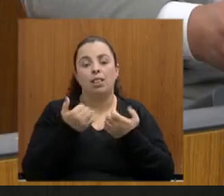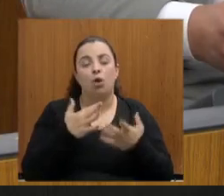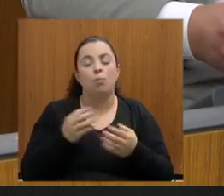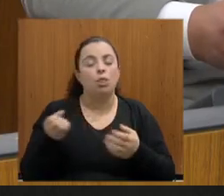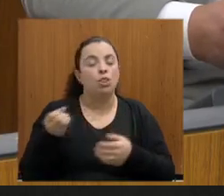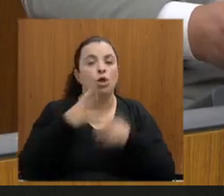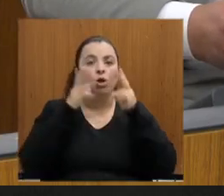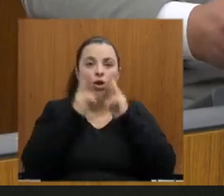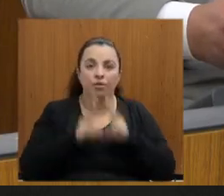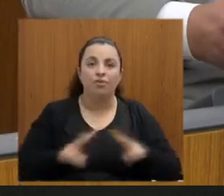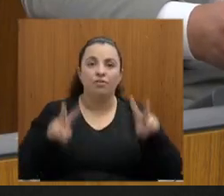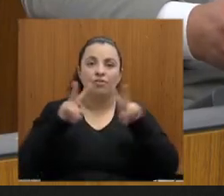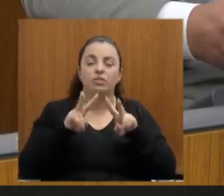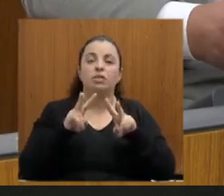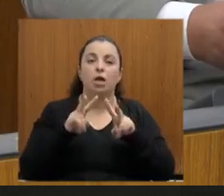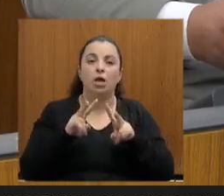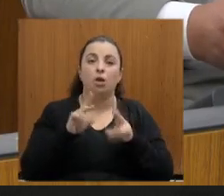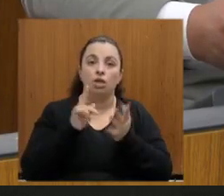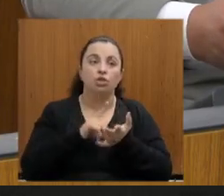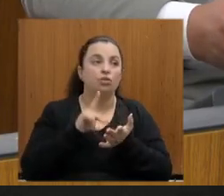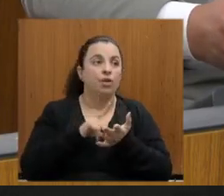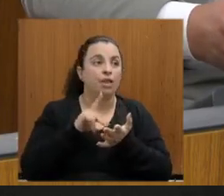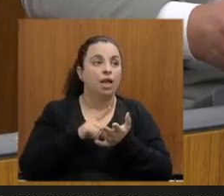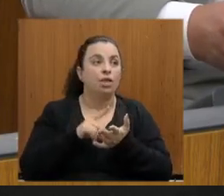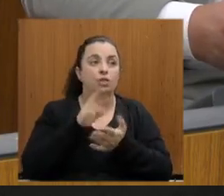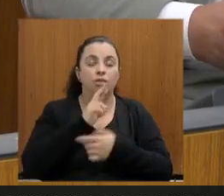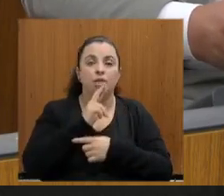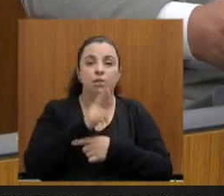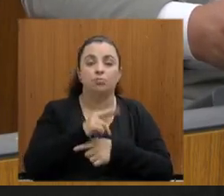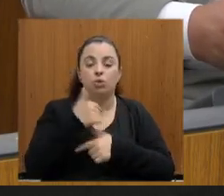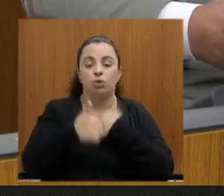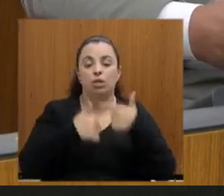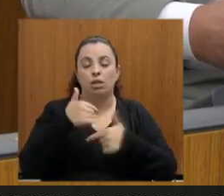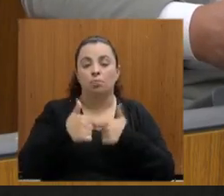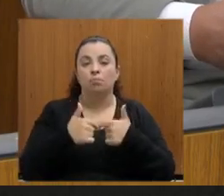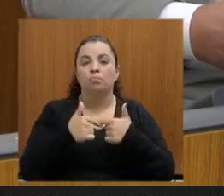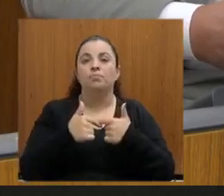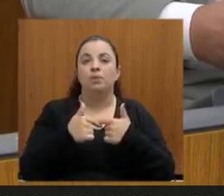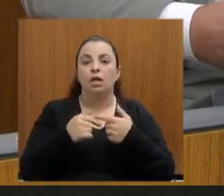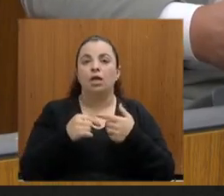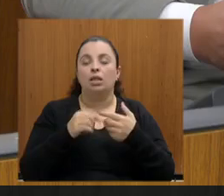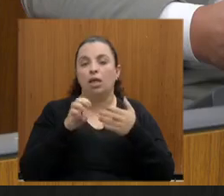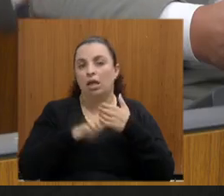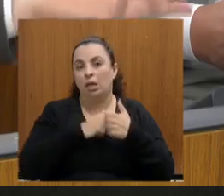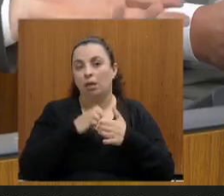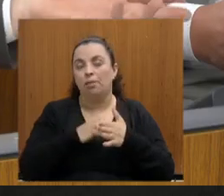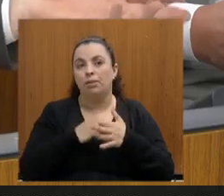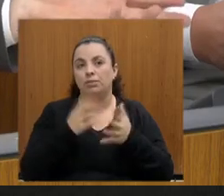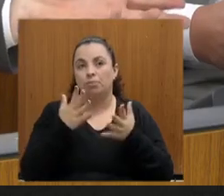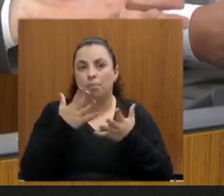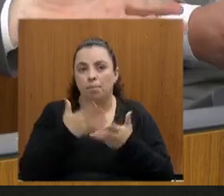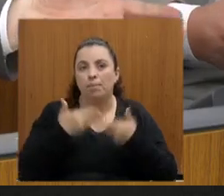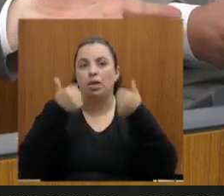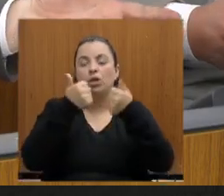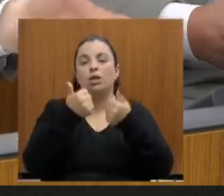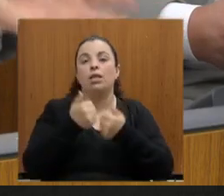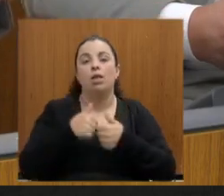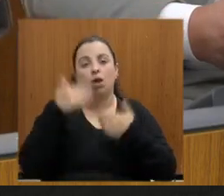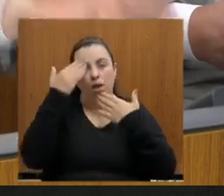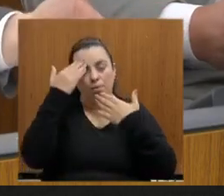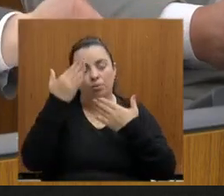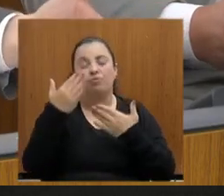efetivamente melhorar o resultado da companhia então Assim aproveito aqui para agradecer o corpo de colaboradores